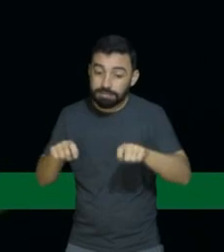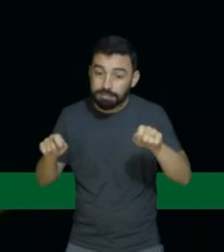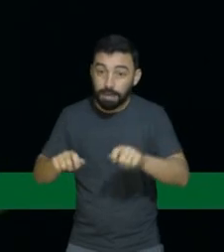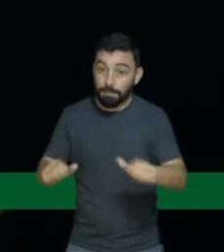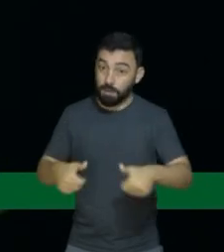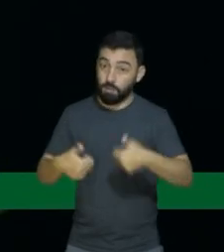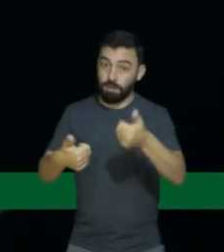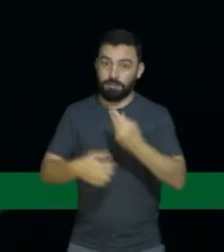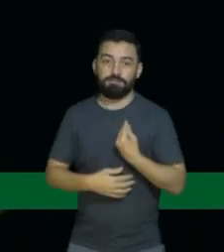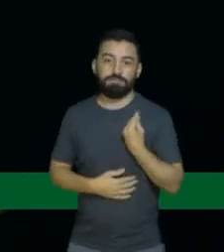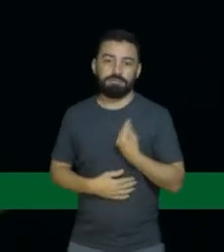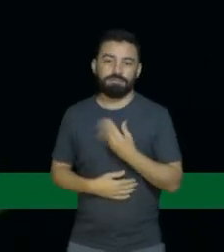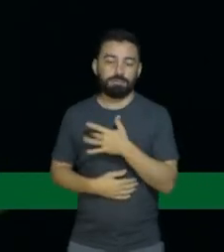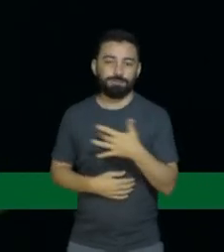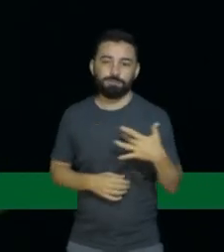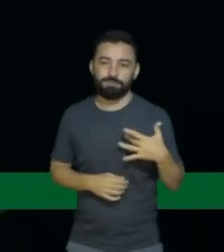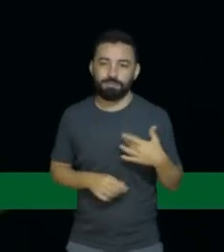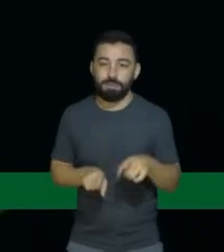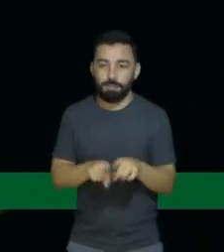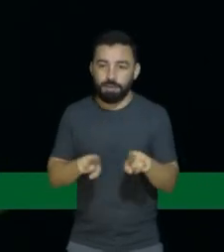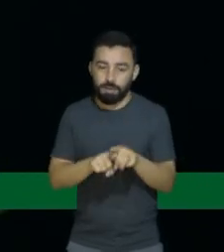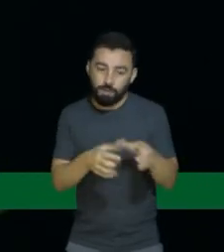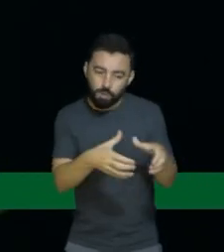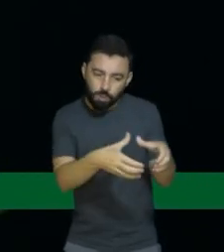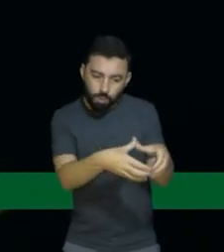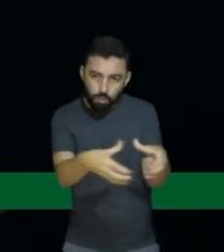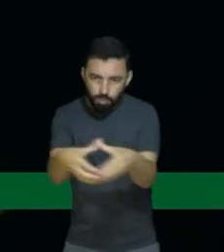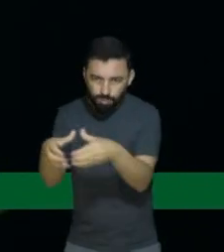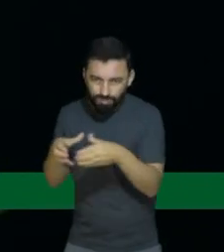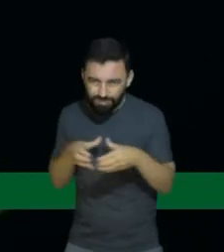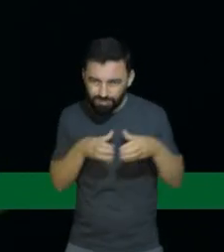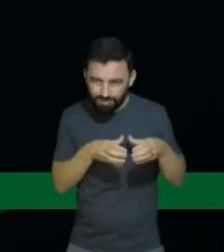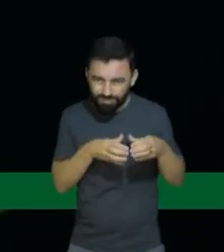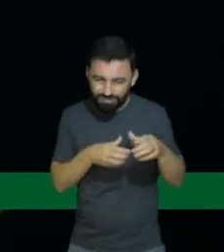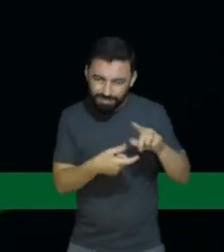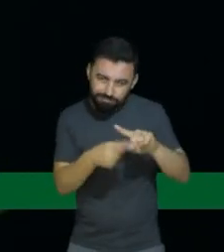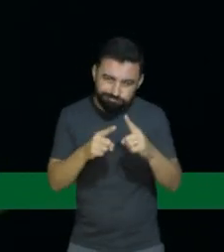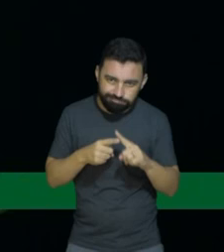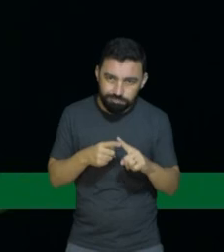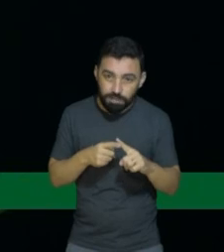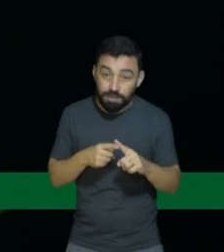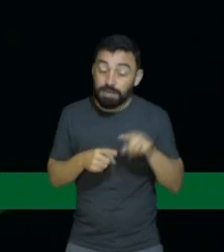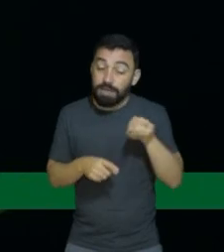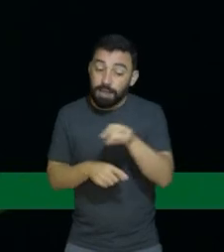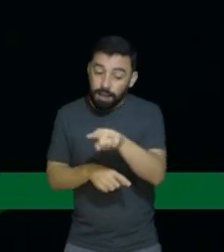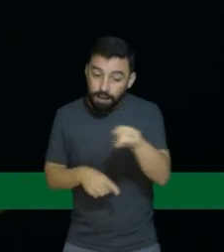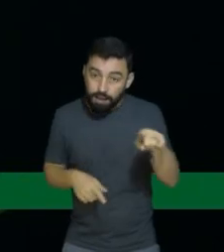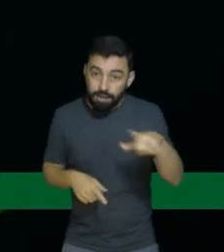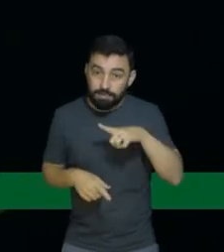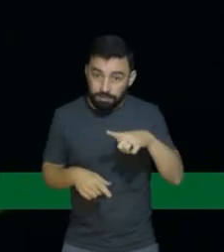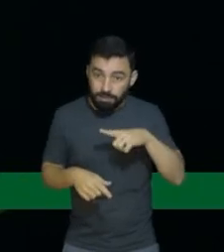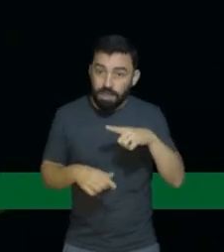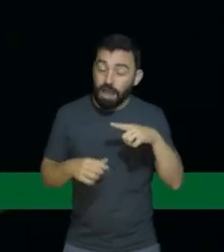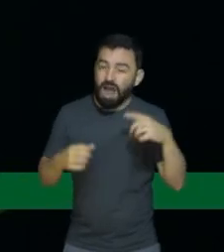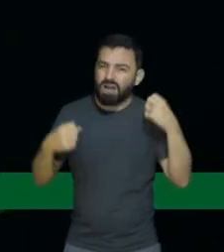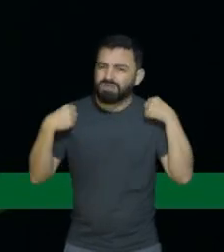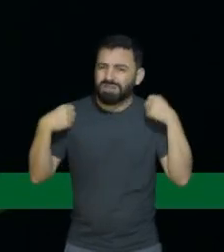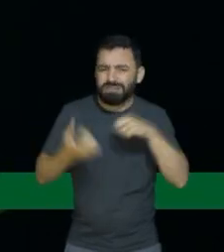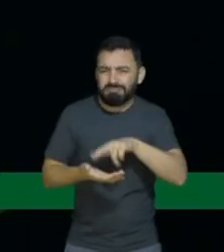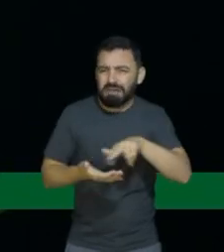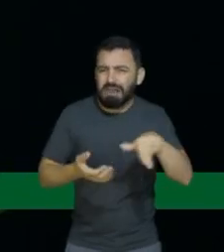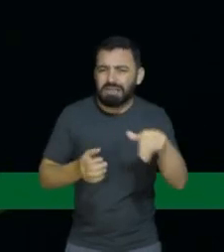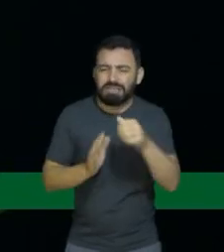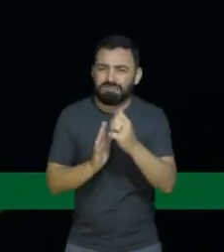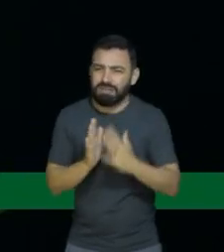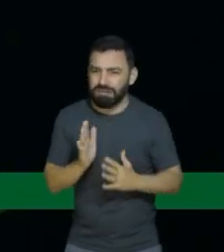benefícios já nos grupos de convivência são desenvolvidas as mais diversas atividades